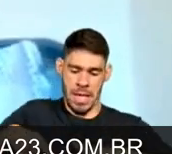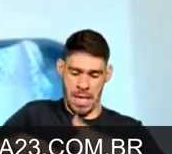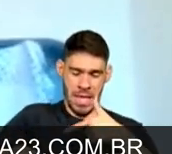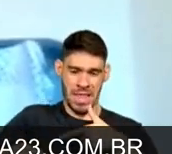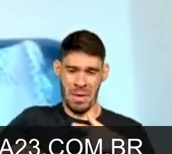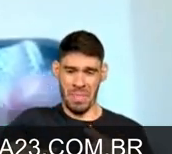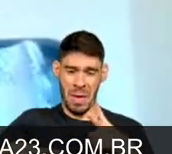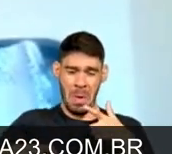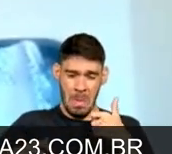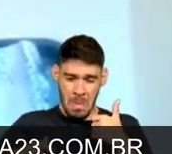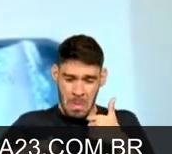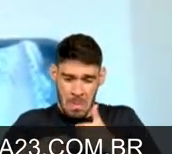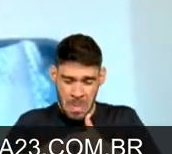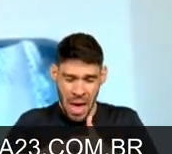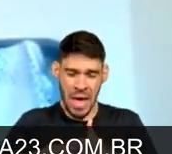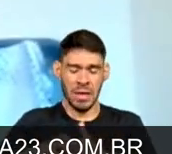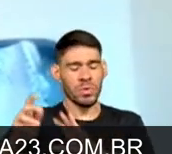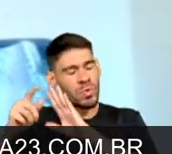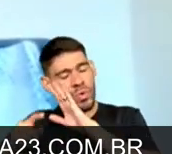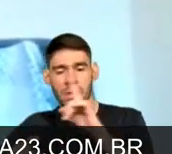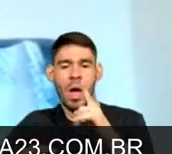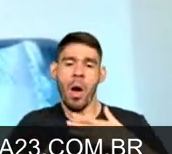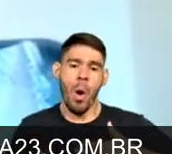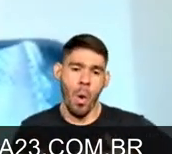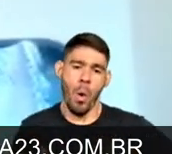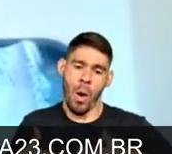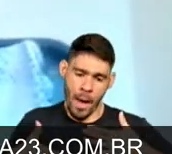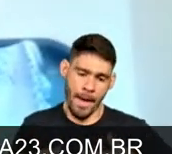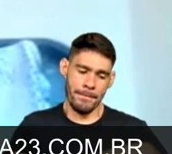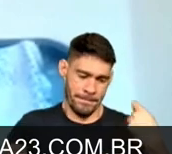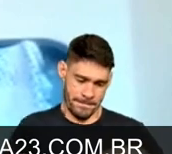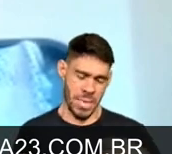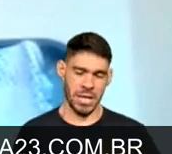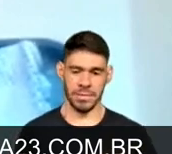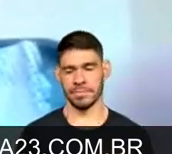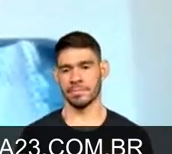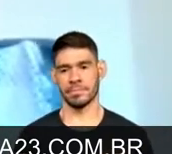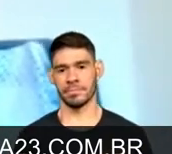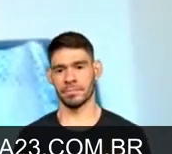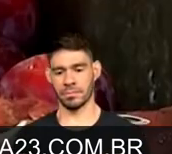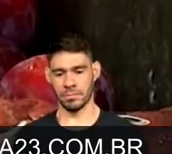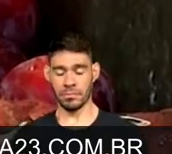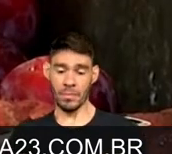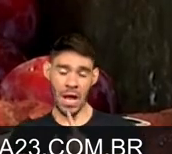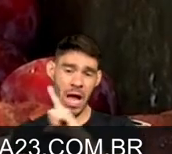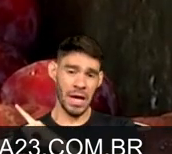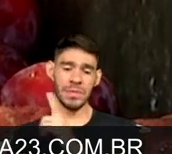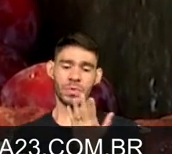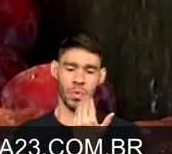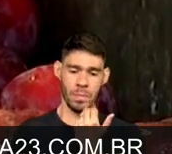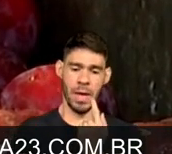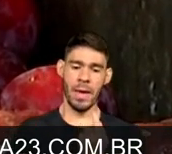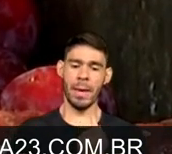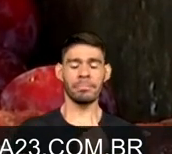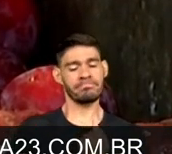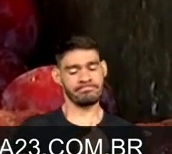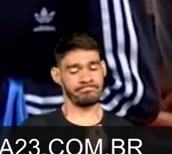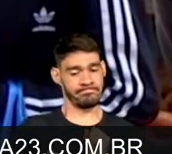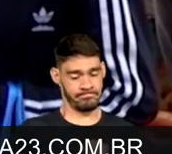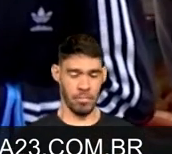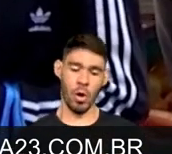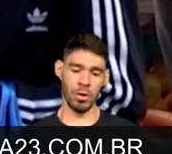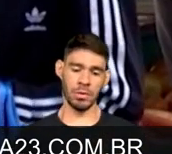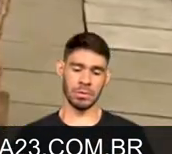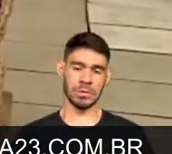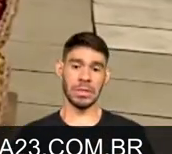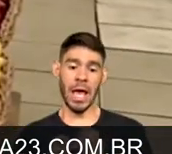gente dormir, a gente tem que descansar o intestino nessa hora. Então, quanto antes a gente puder comer e